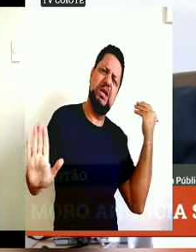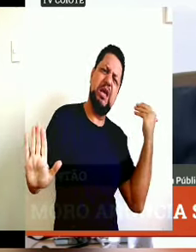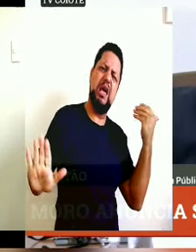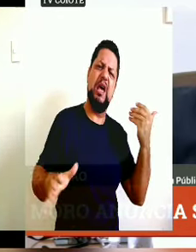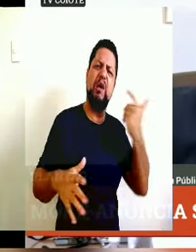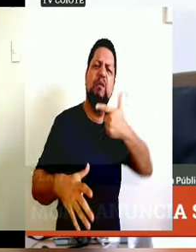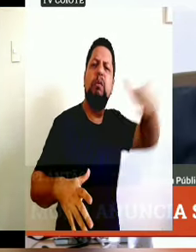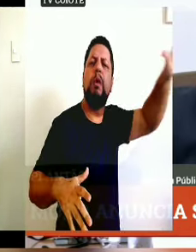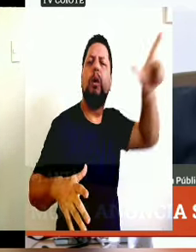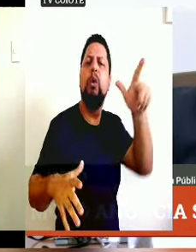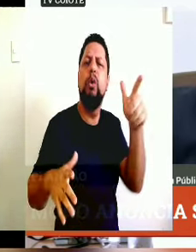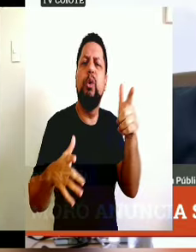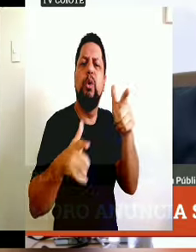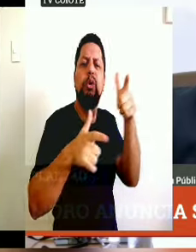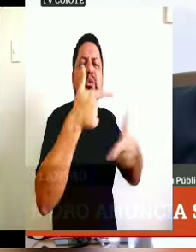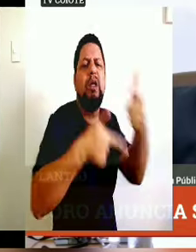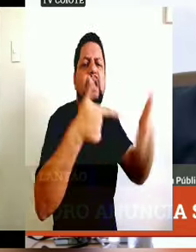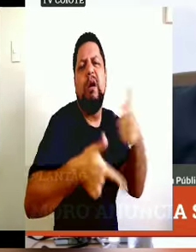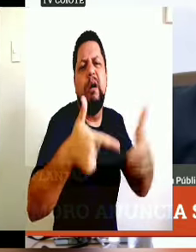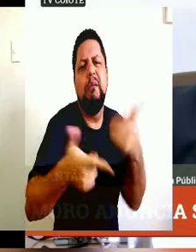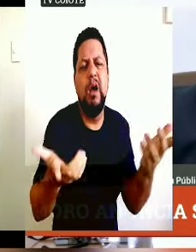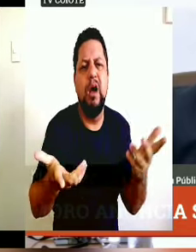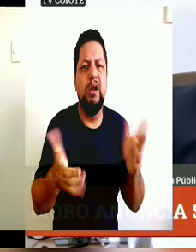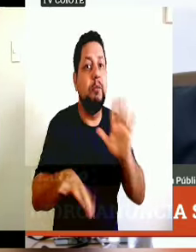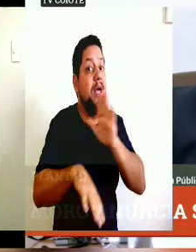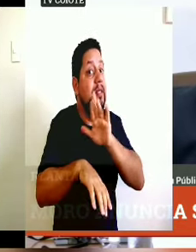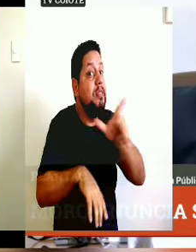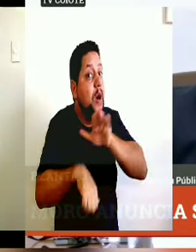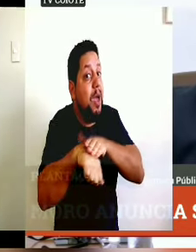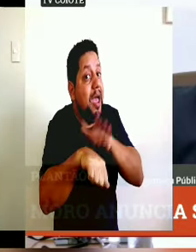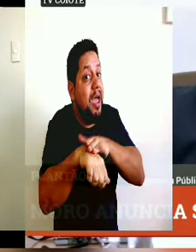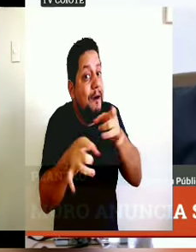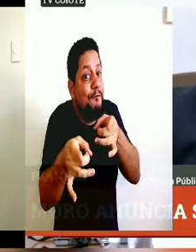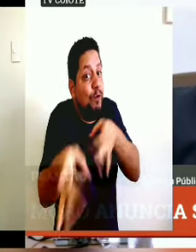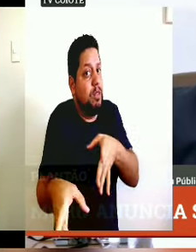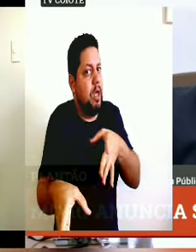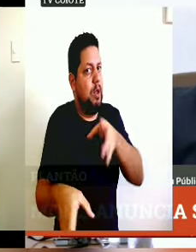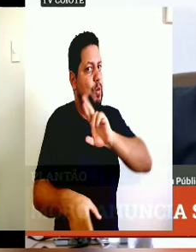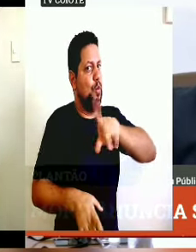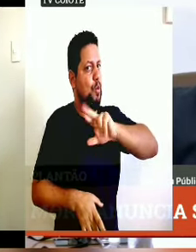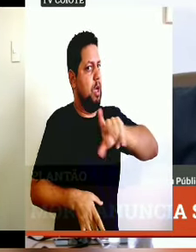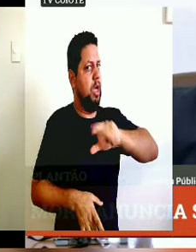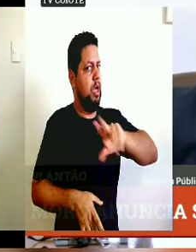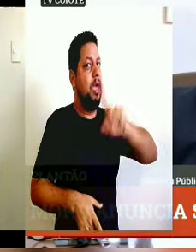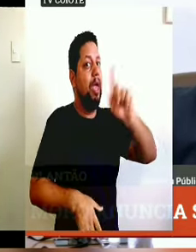para outro cargo. Mas nunca isso voluntariamente, sim decorrente dessa pressão,